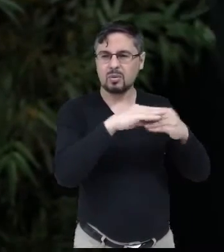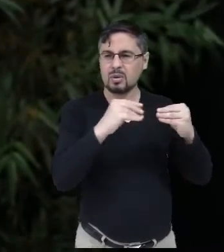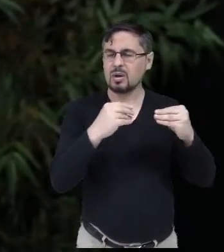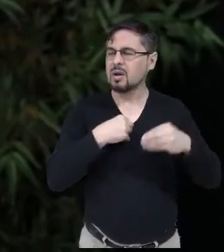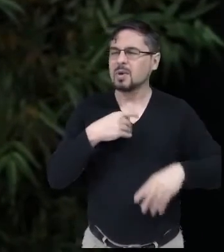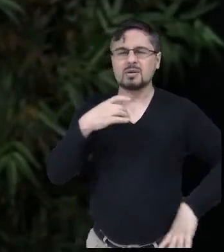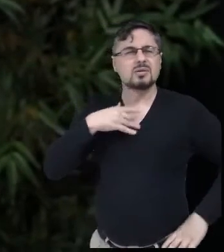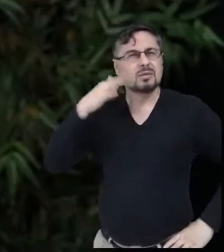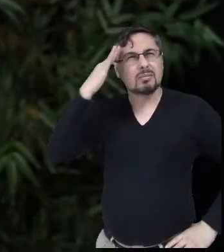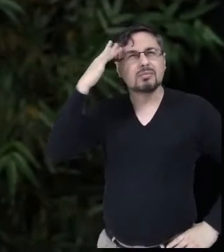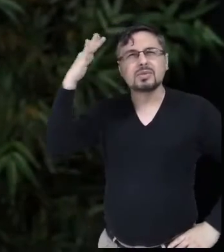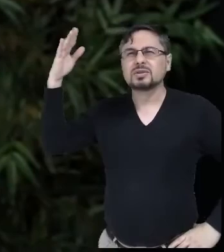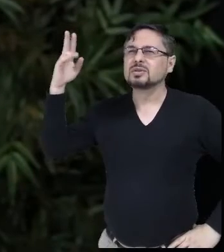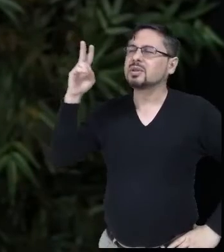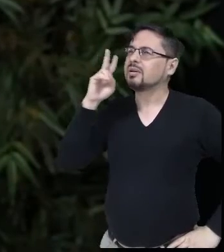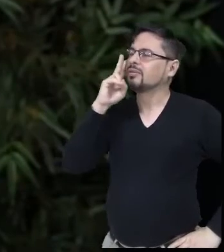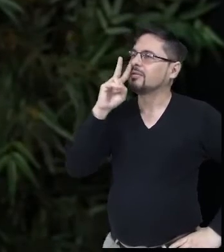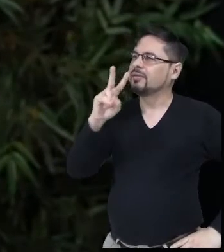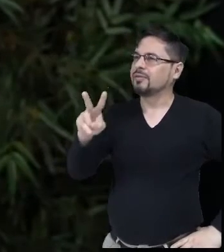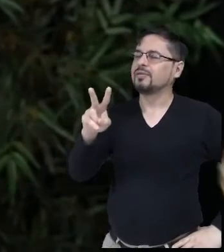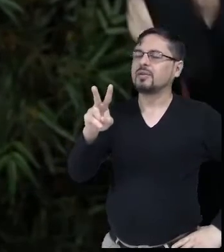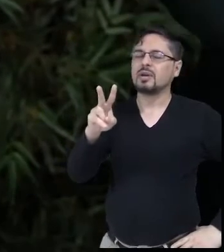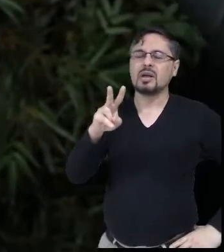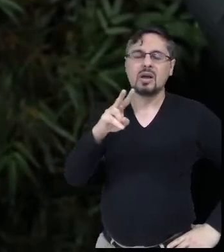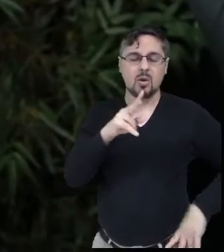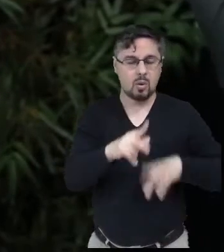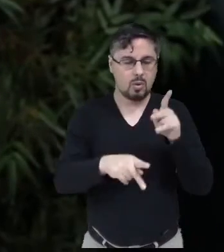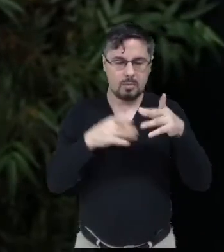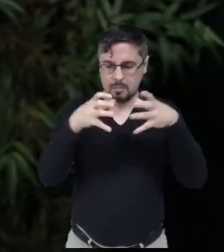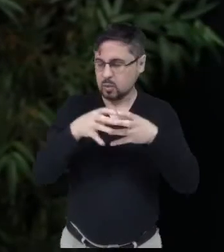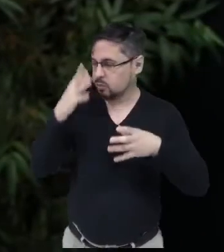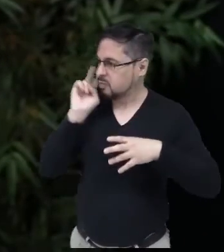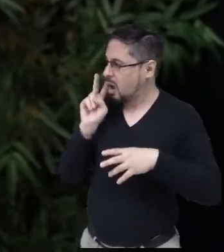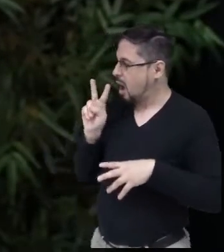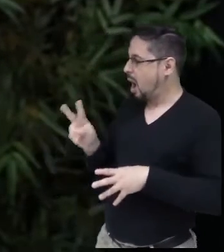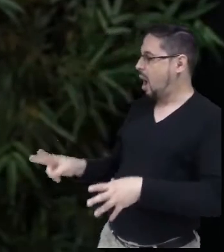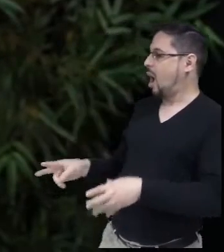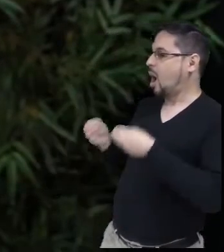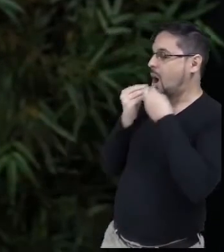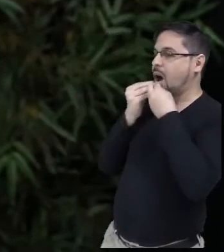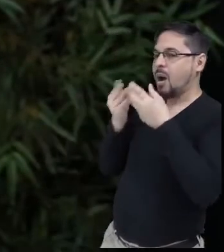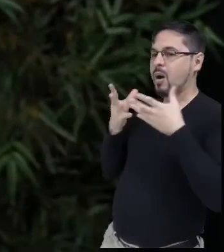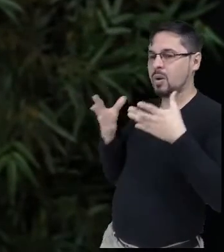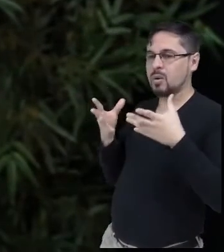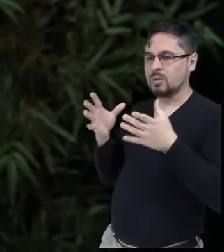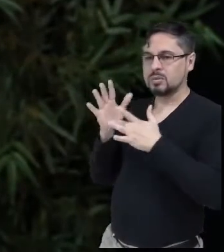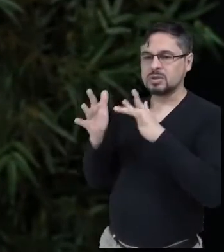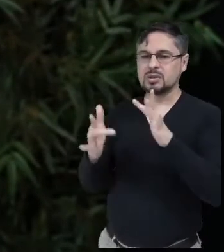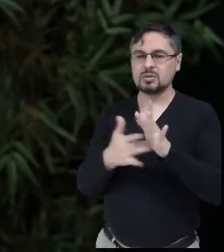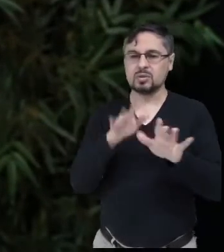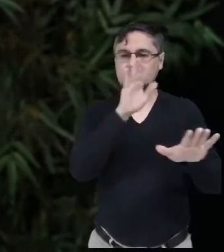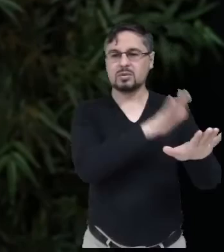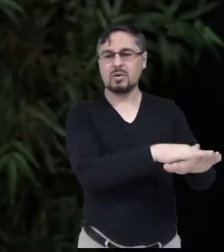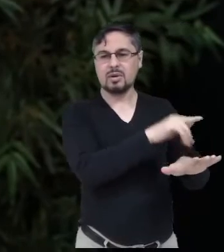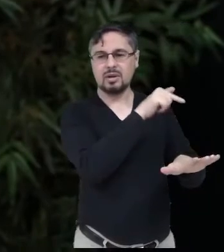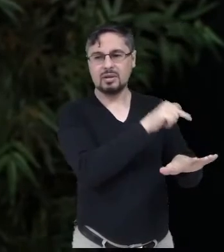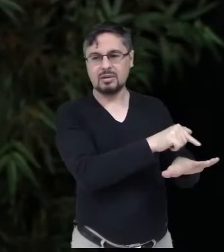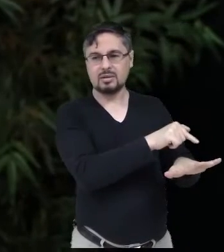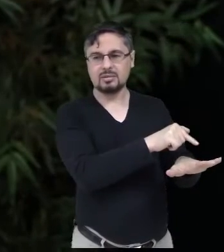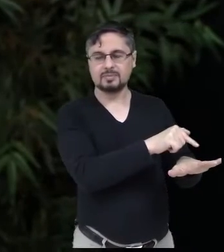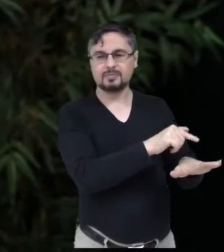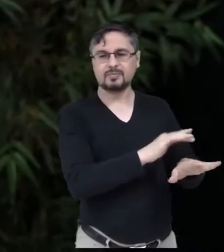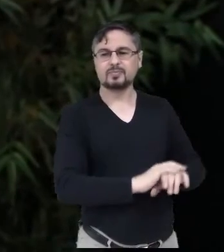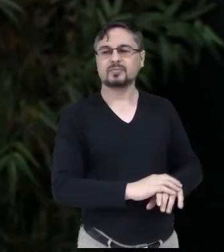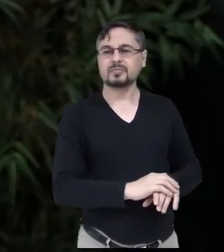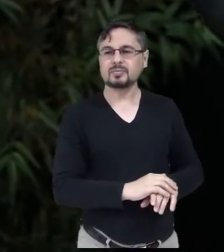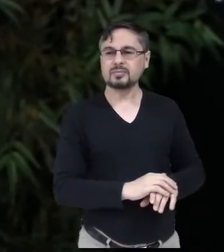multidão arfar de surpresa ao ver Jesus estendendo a mão para tocar esse homem impuro. Eu posso